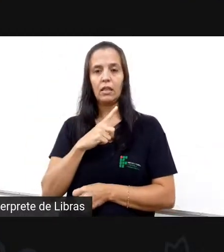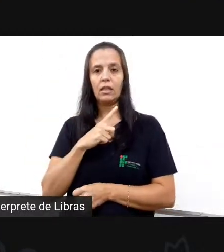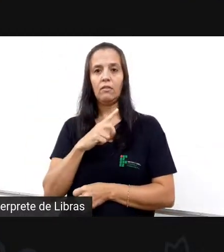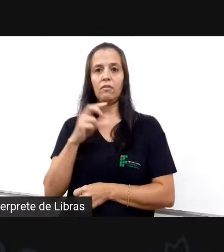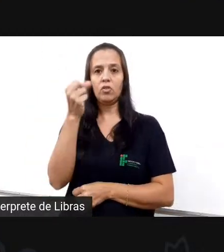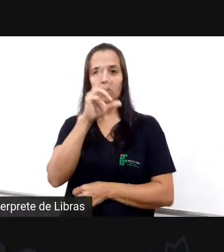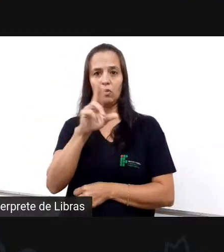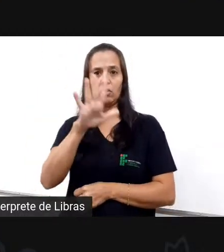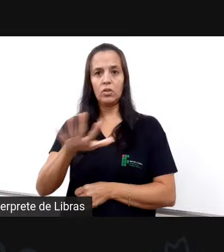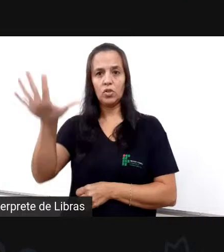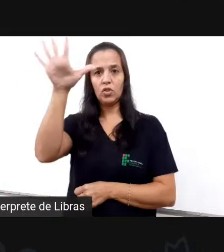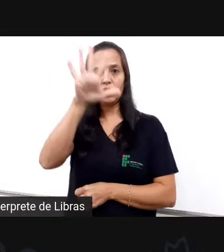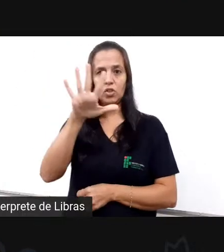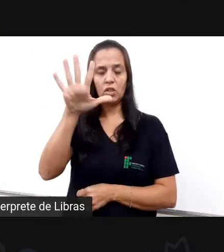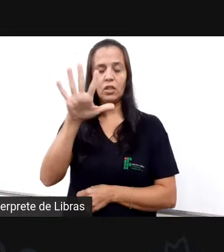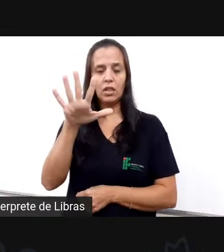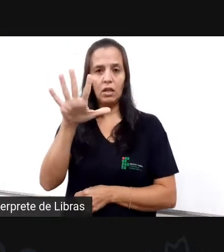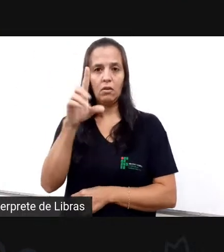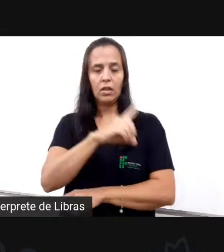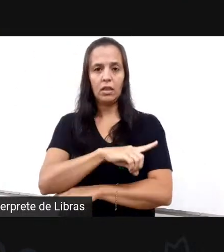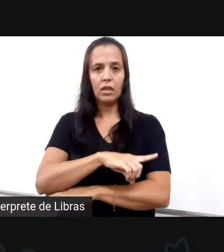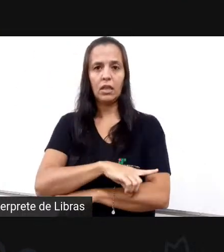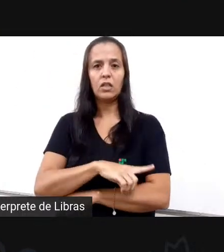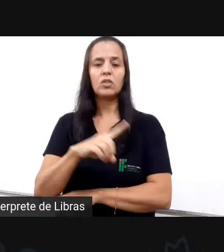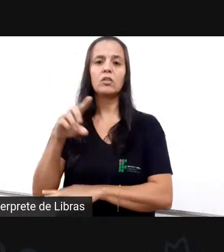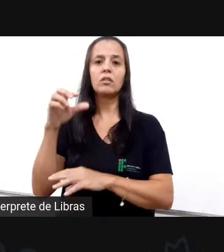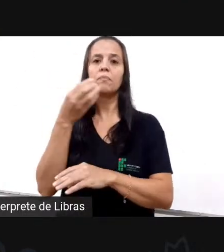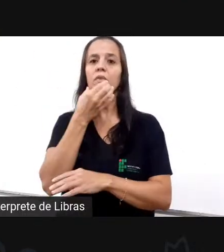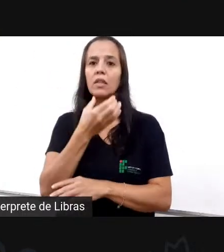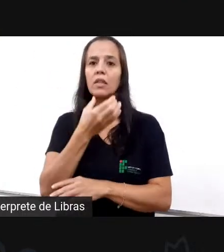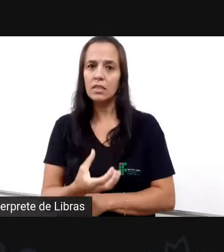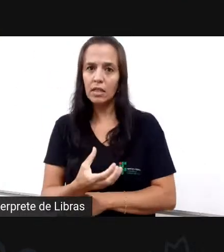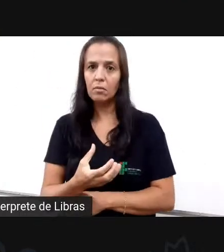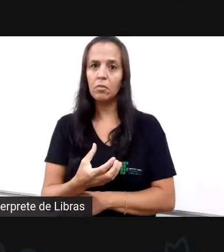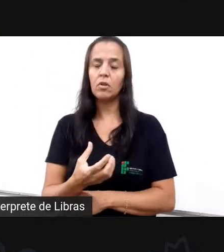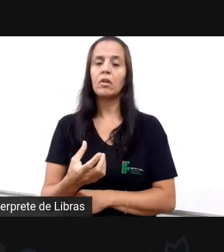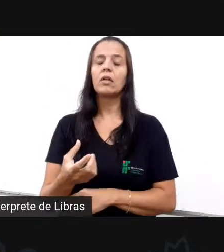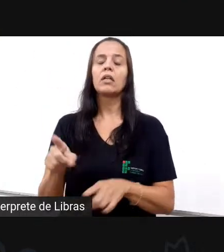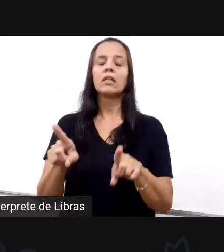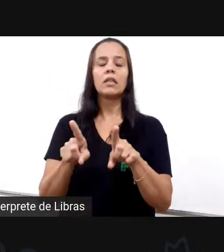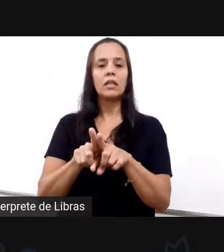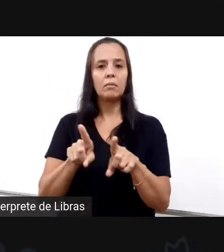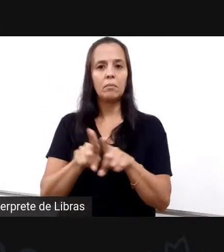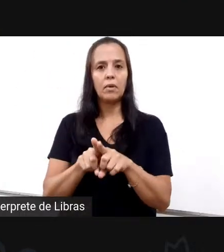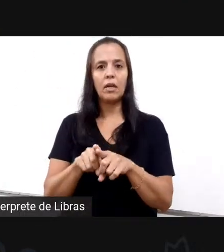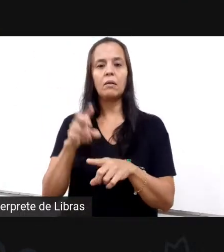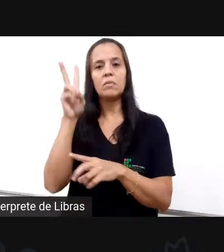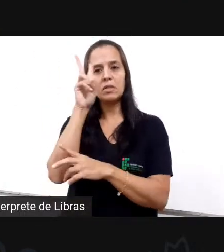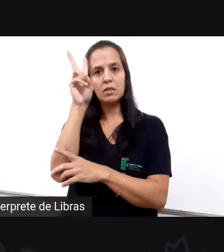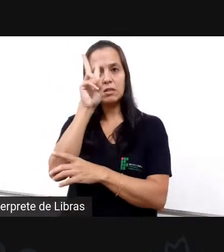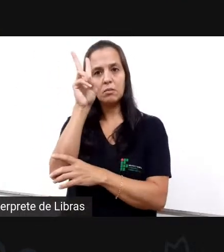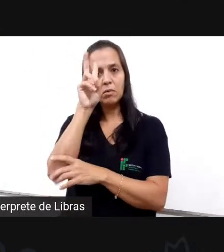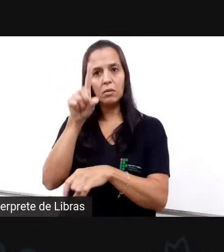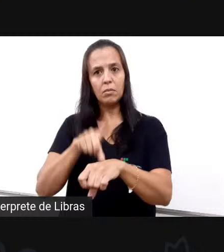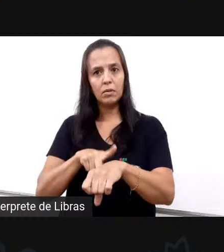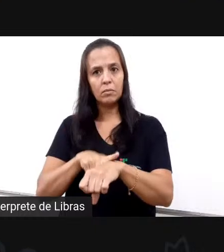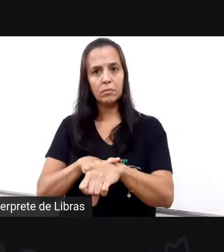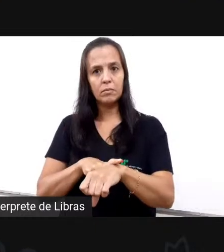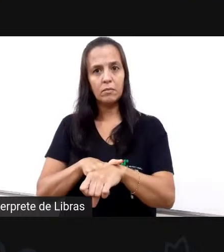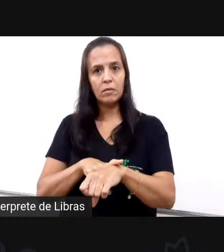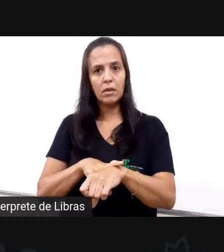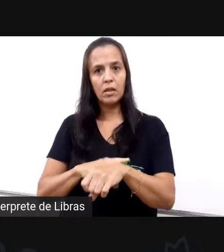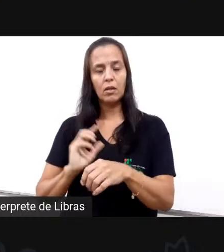me passou esse bastão, e que fez parte da formação de vocês também, e precisa ser lembrada nesse momento, somos